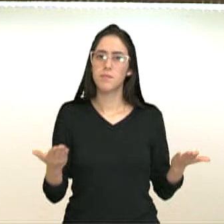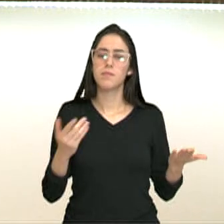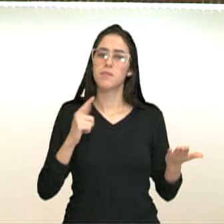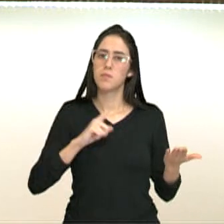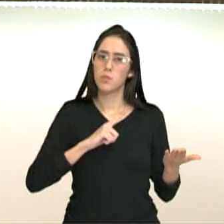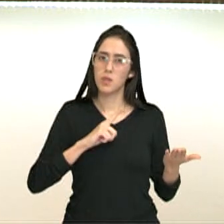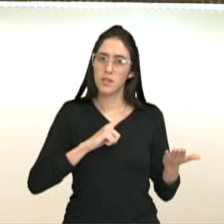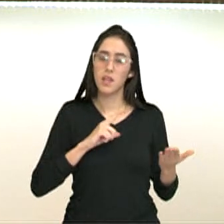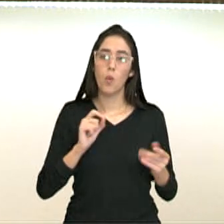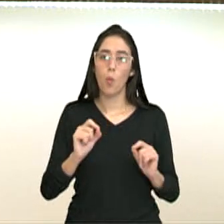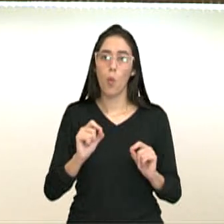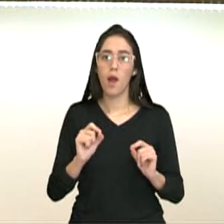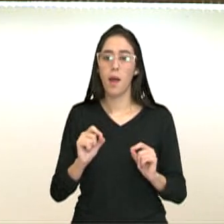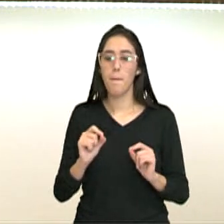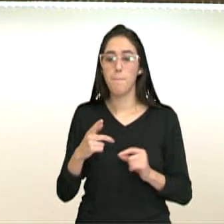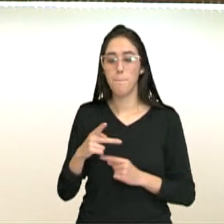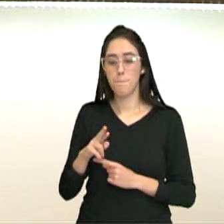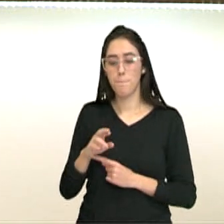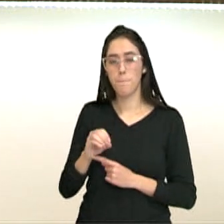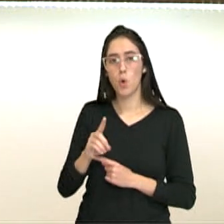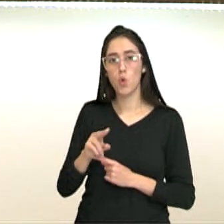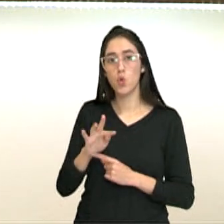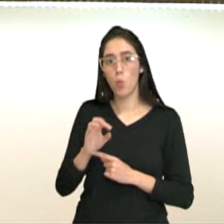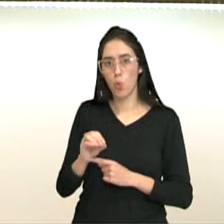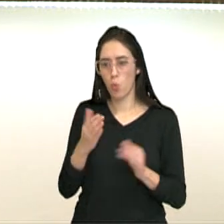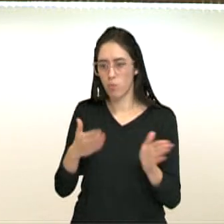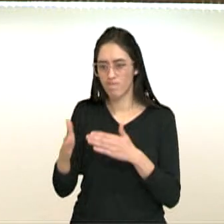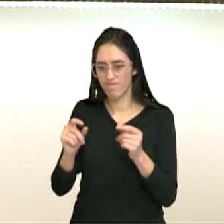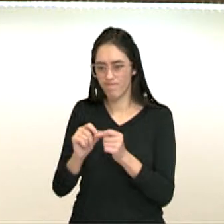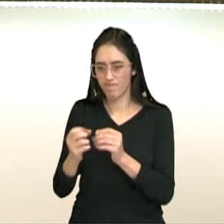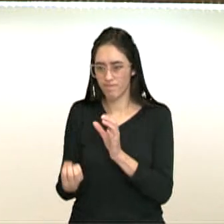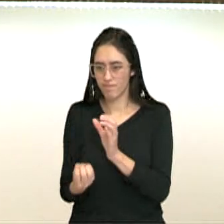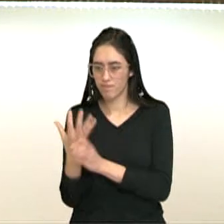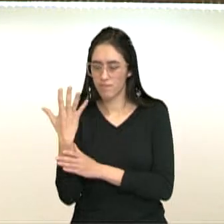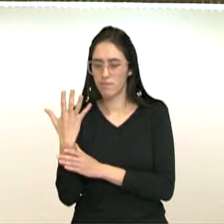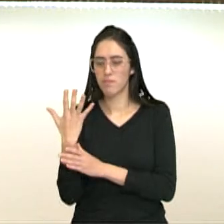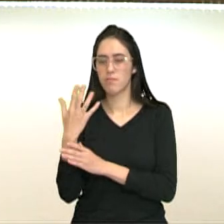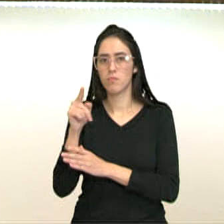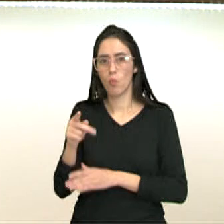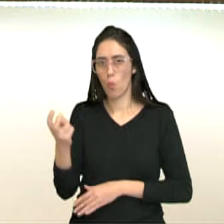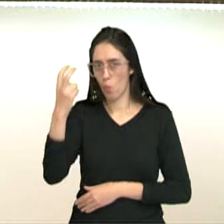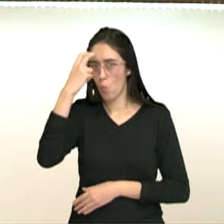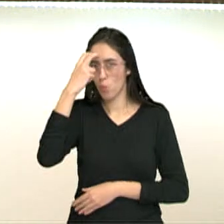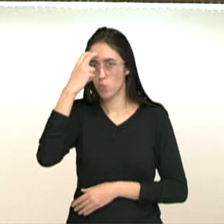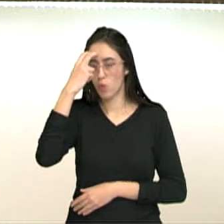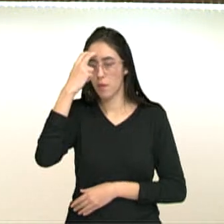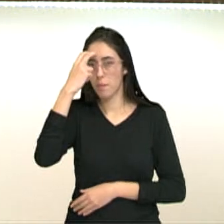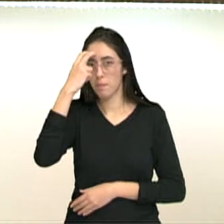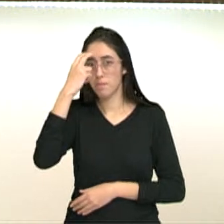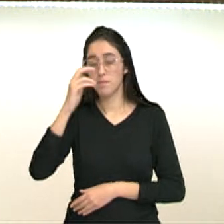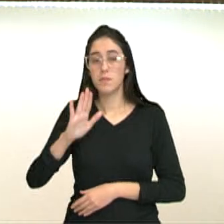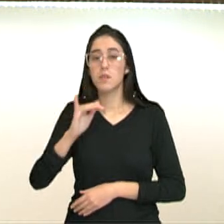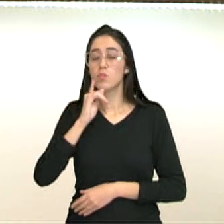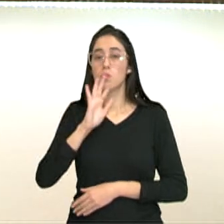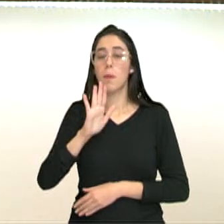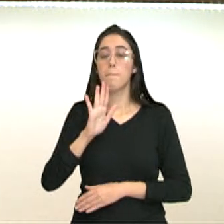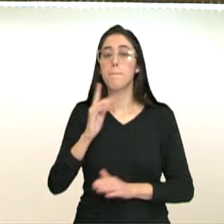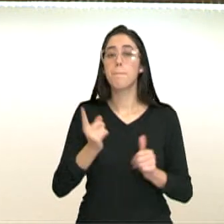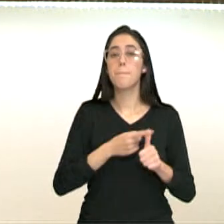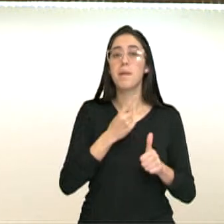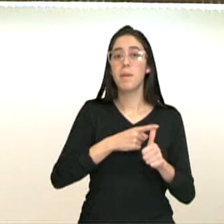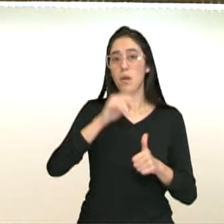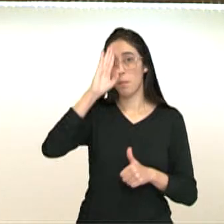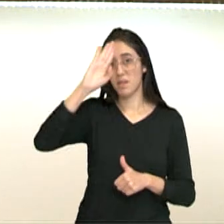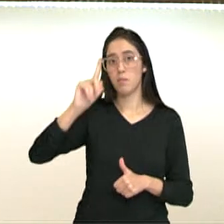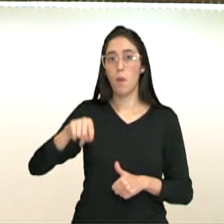produção de um produto cultural. E esse produto cultural, em essência, primordialmente é a música. Mas